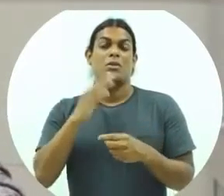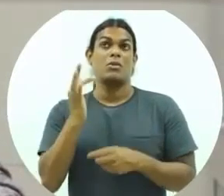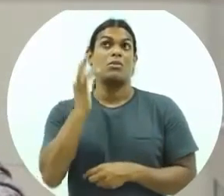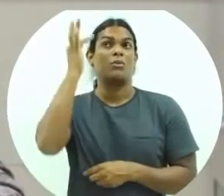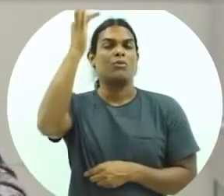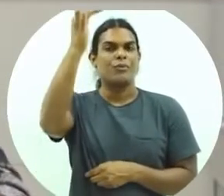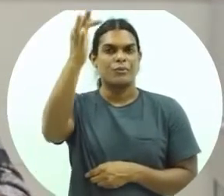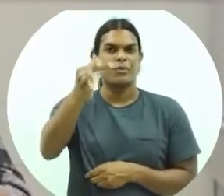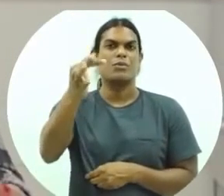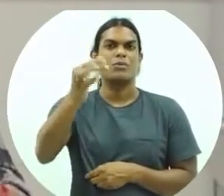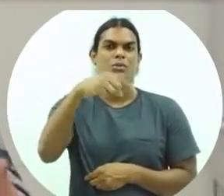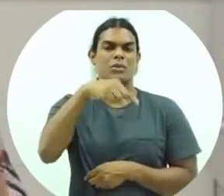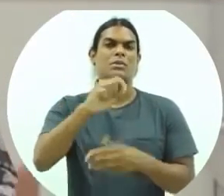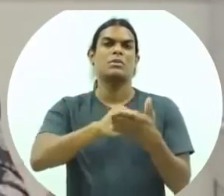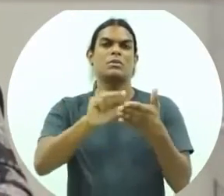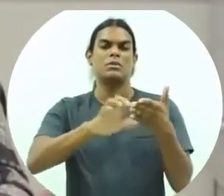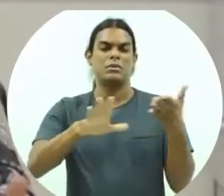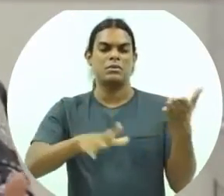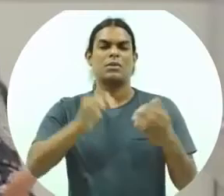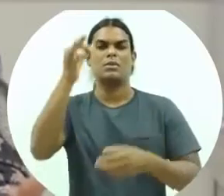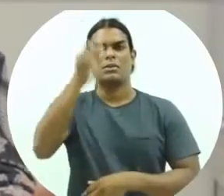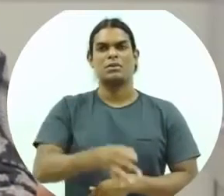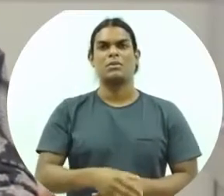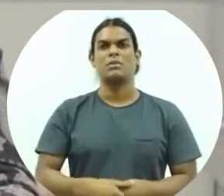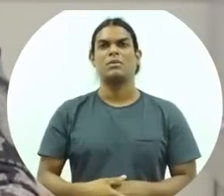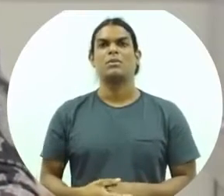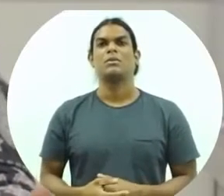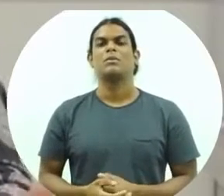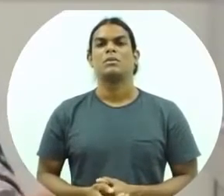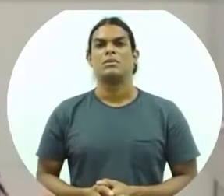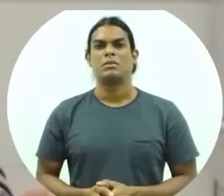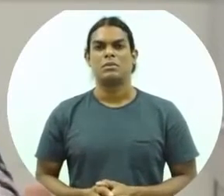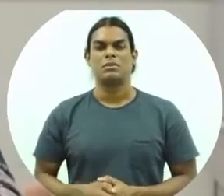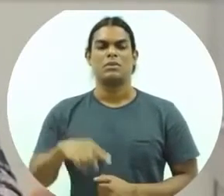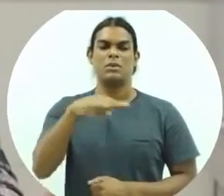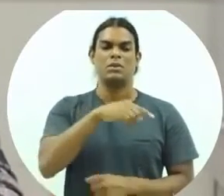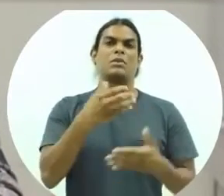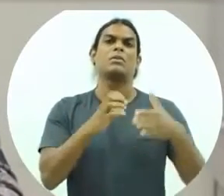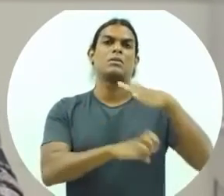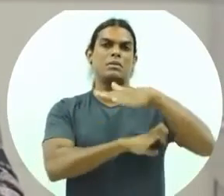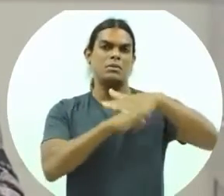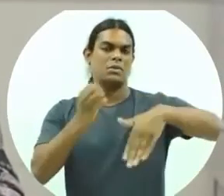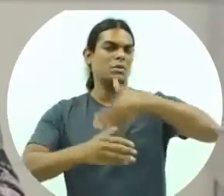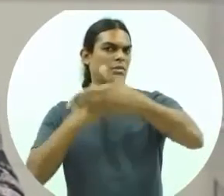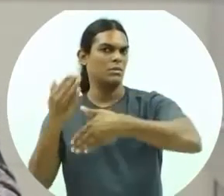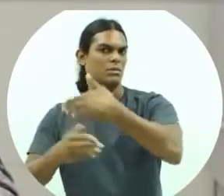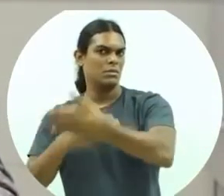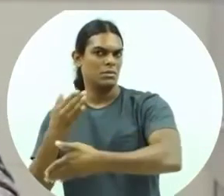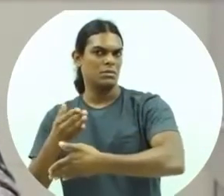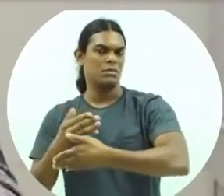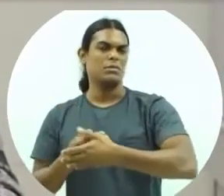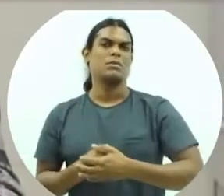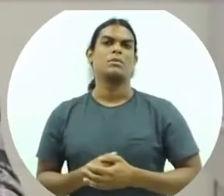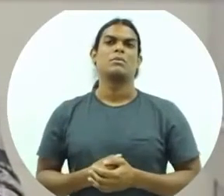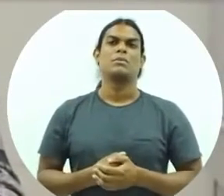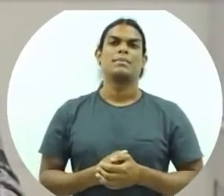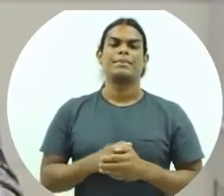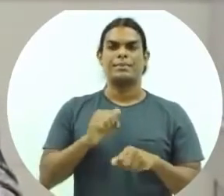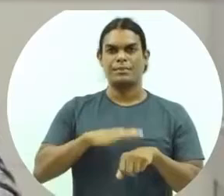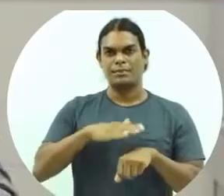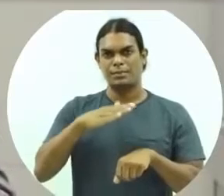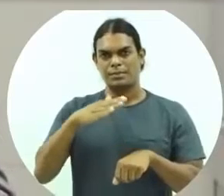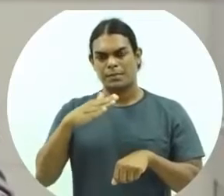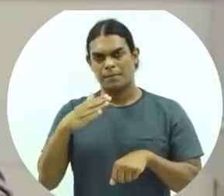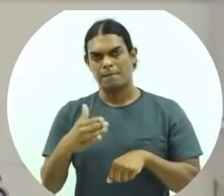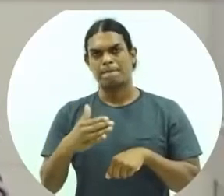certa garantia de que a organização está, assim, sendo produtiva para aquela missão e visão que foi proposta.